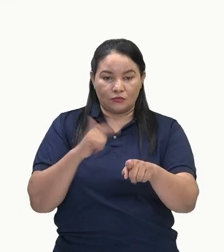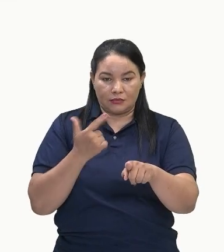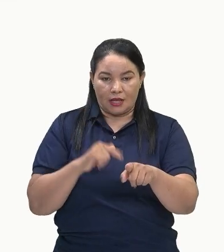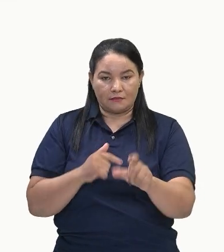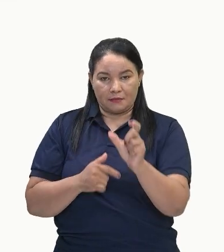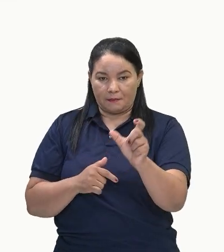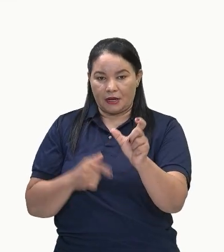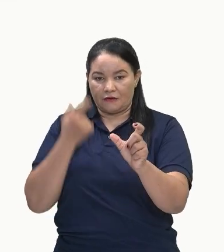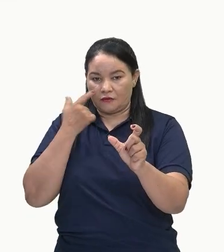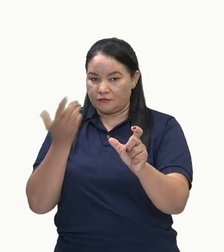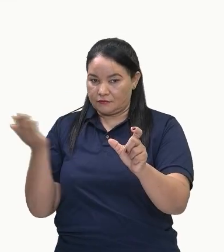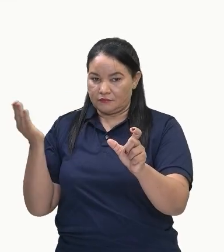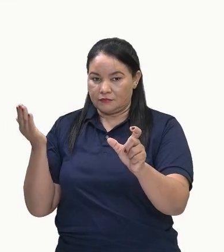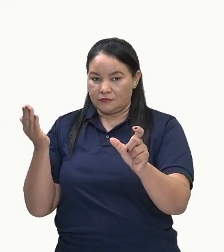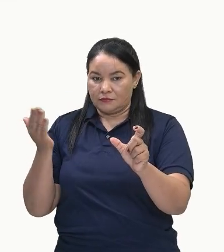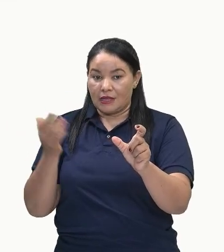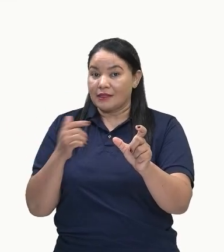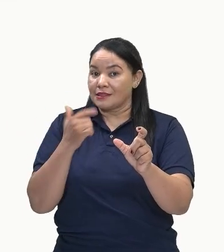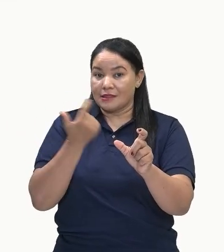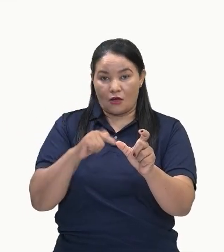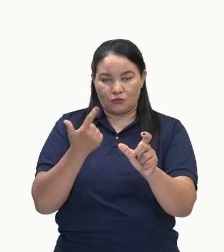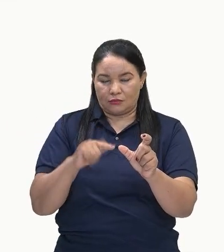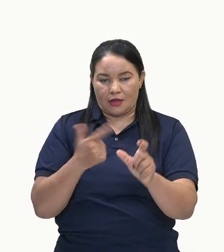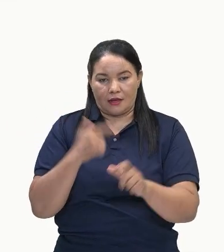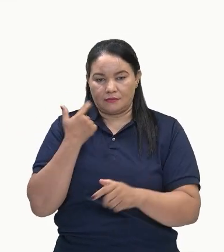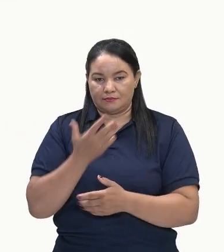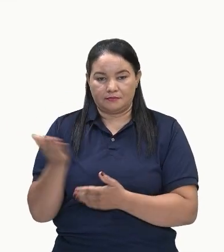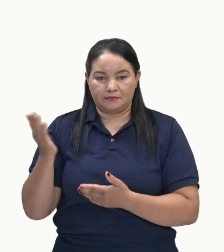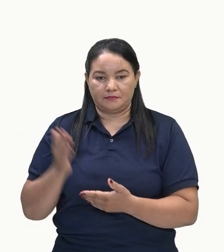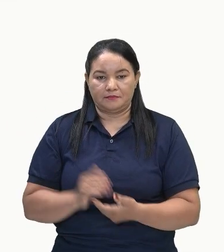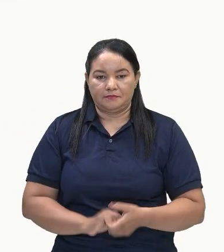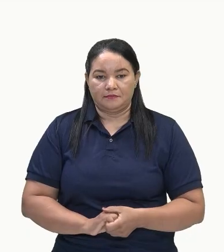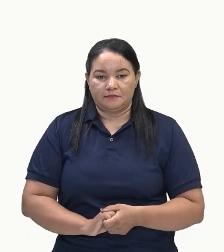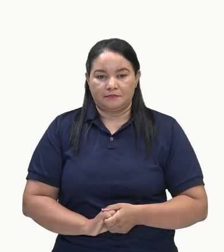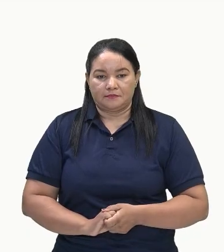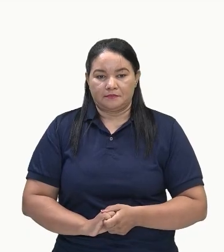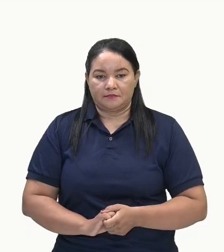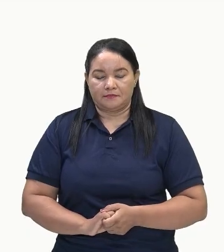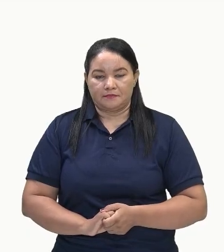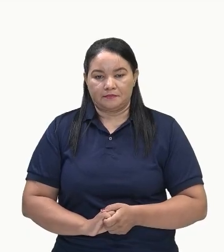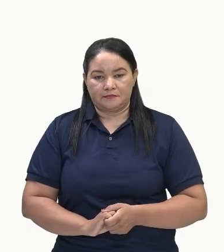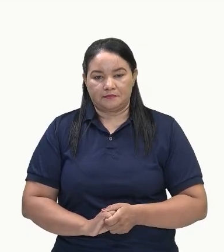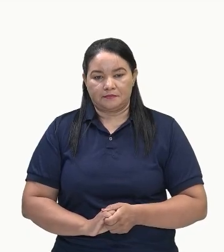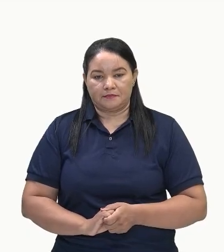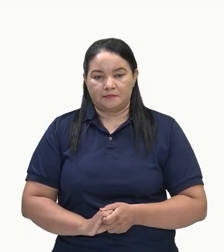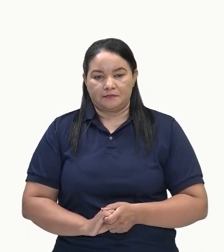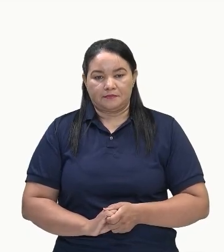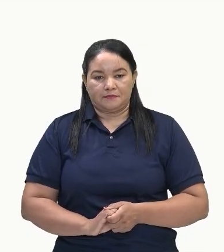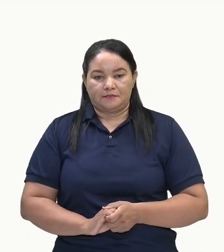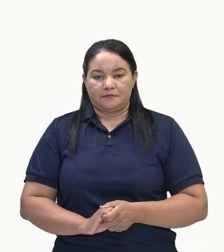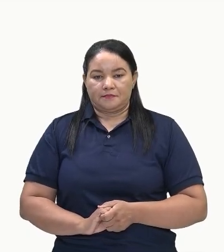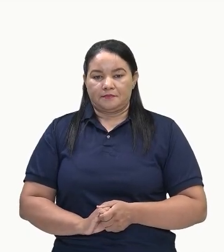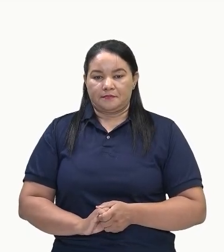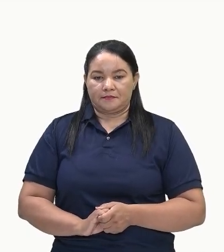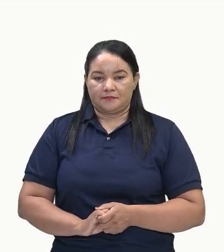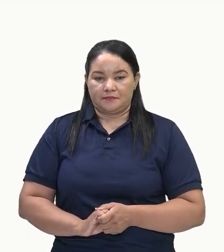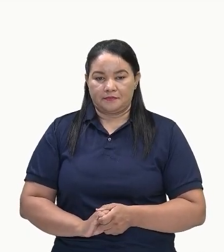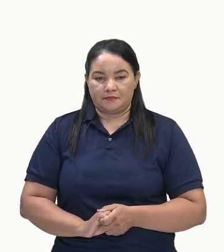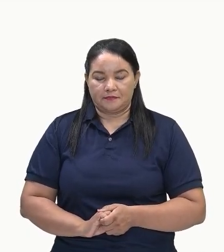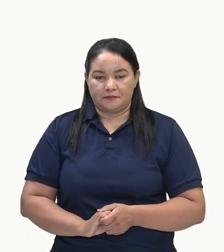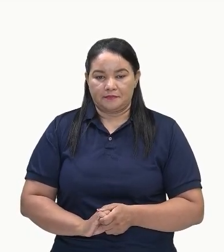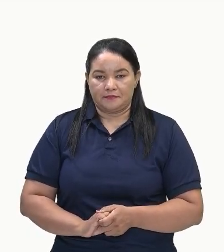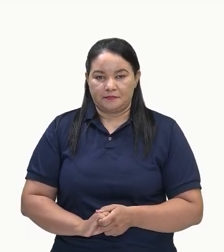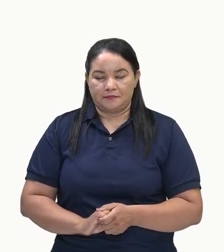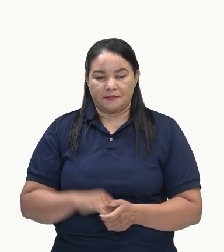forma negativa. Doesn't é não, tá? Não, he doesn't, ele não have,